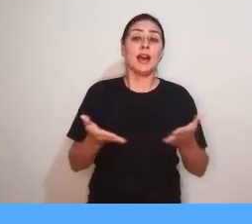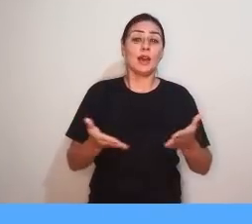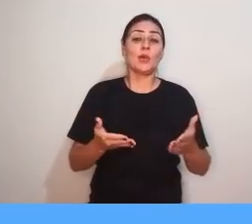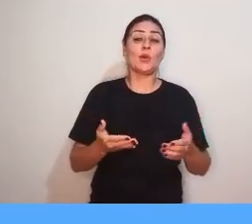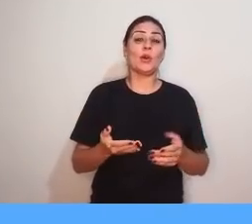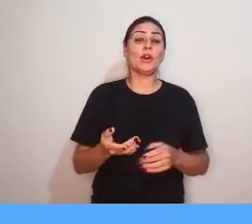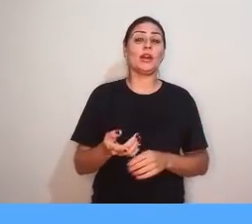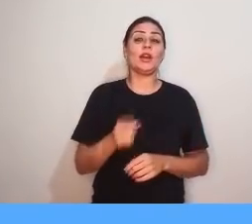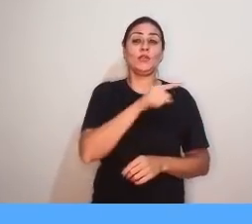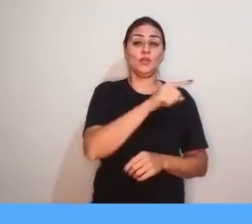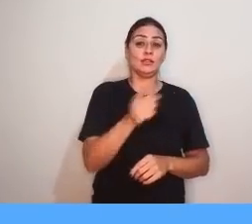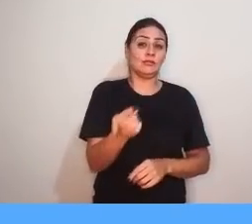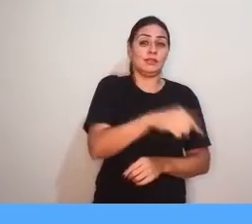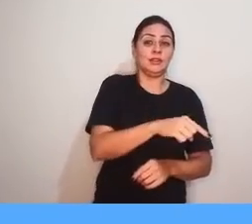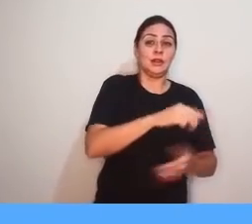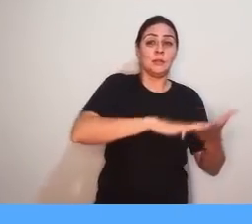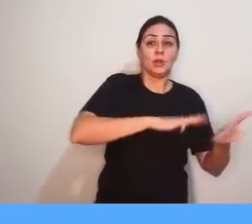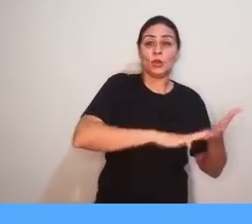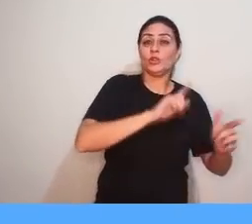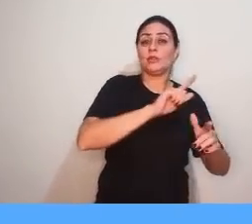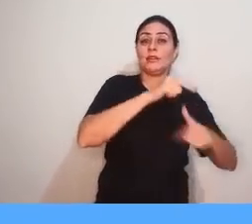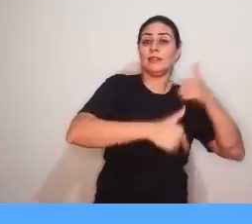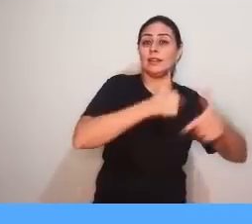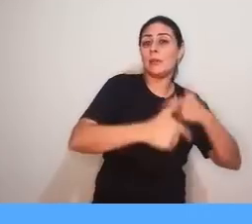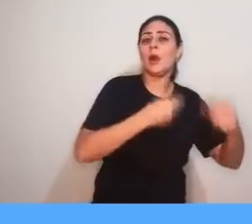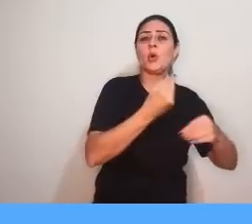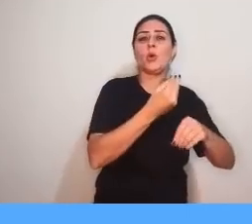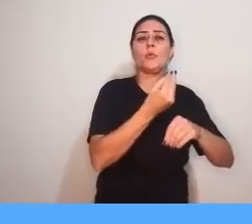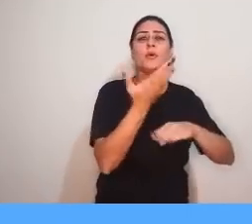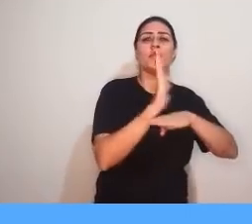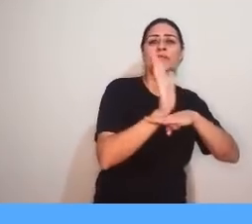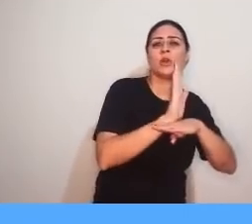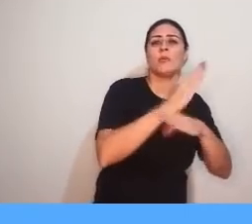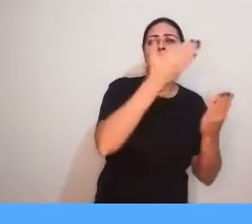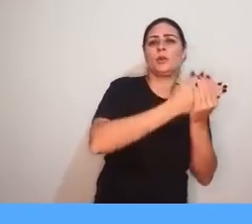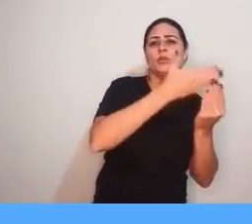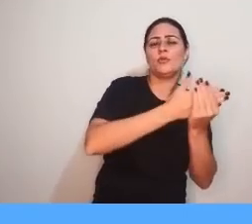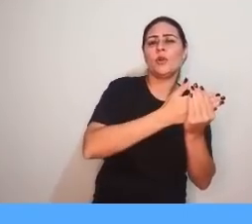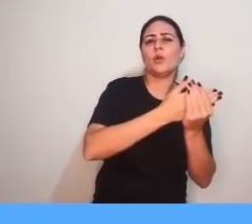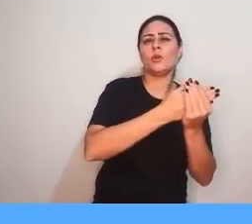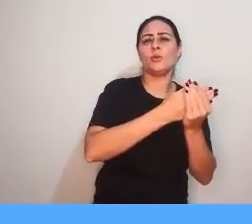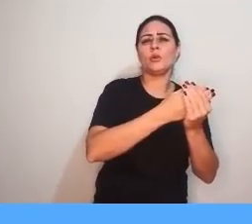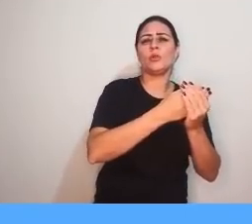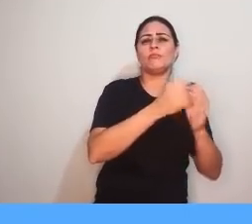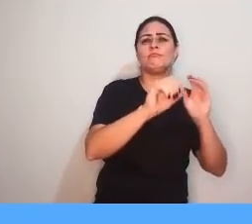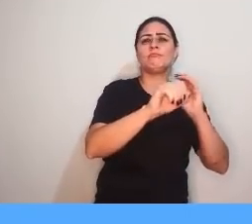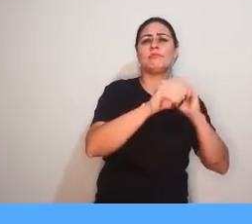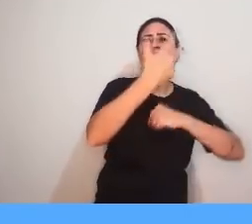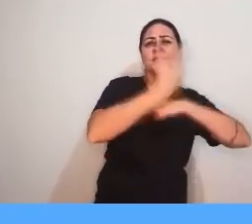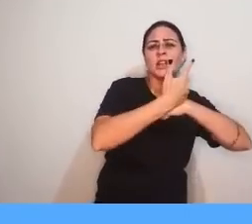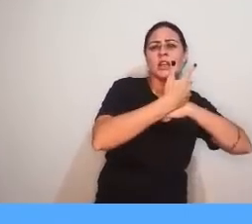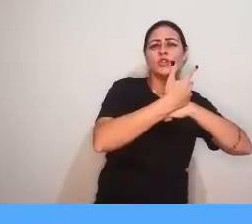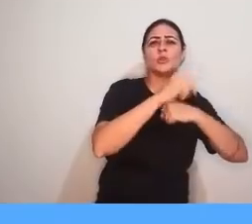vídeos, através de áudio, através de salas virtuais, através de e-portfólio, através de envio e recepção de agenda. O formato que